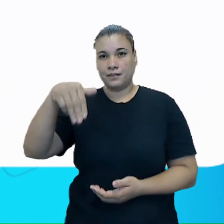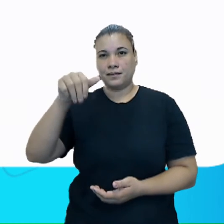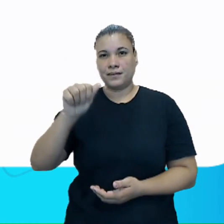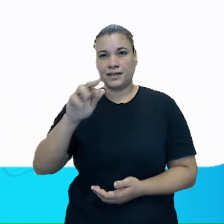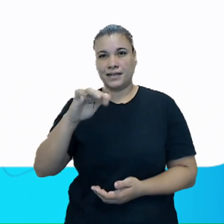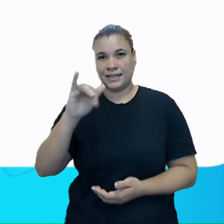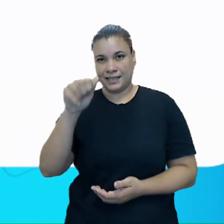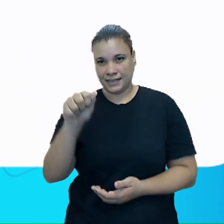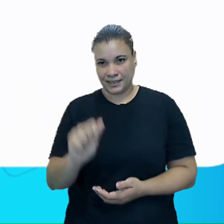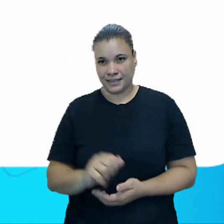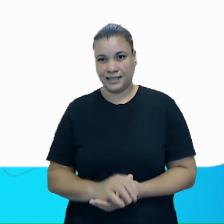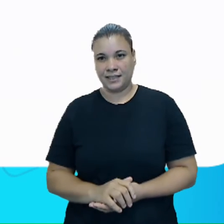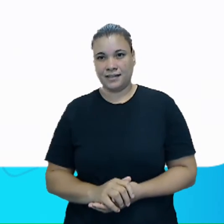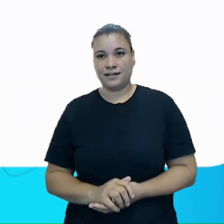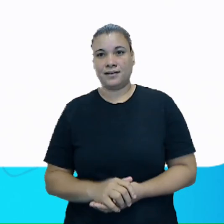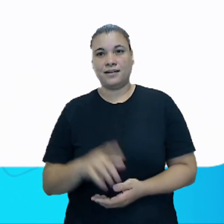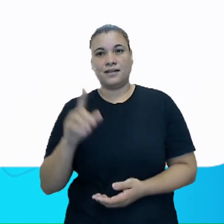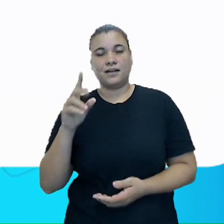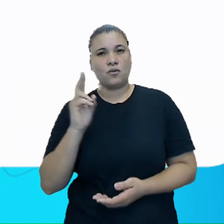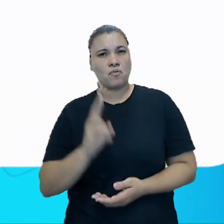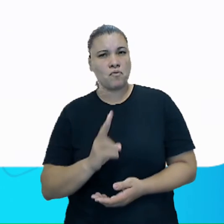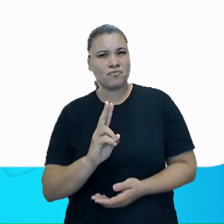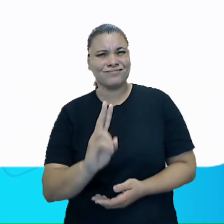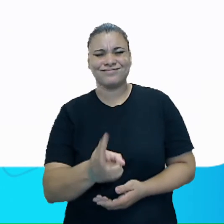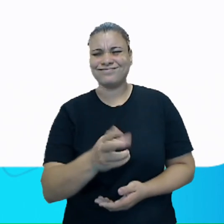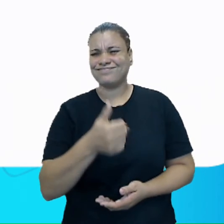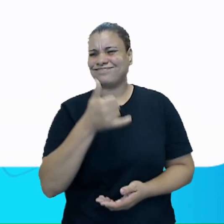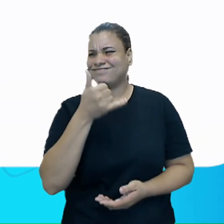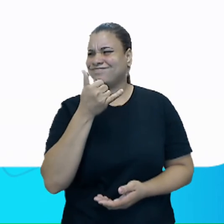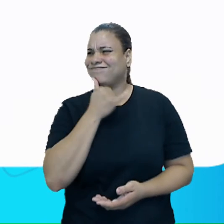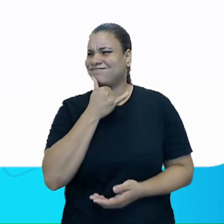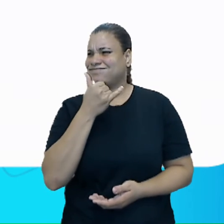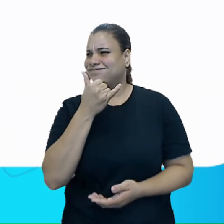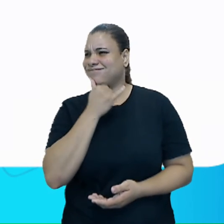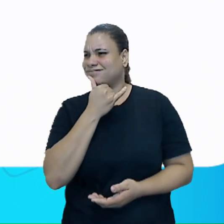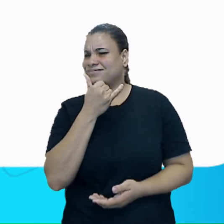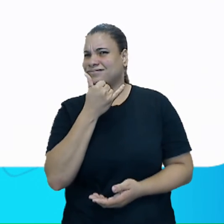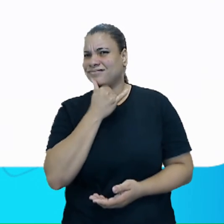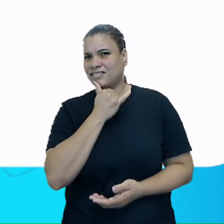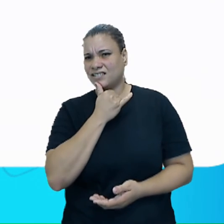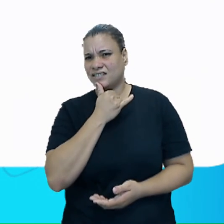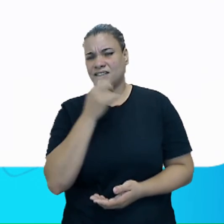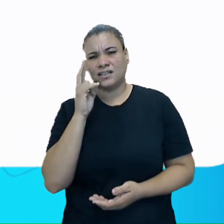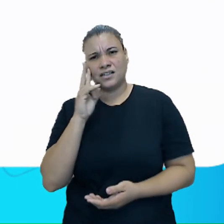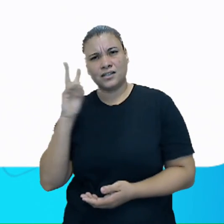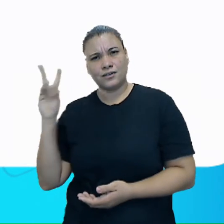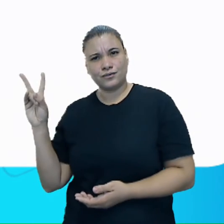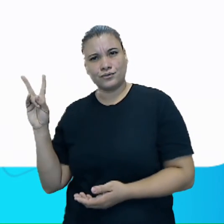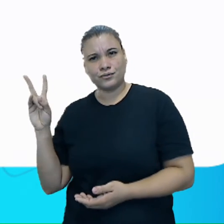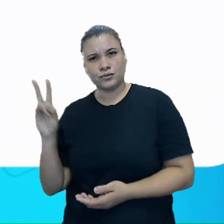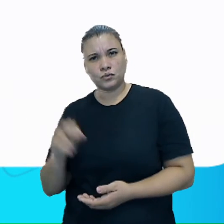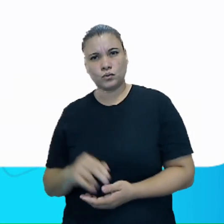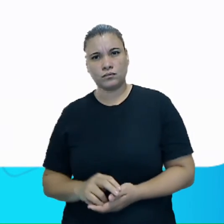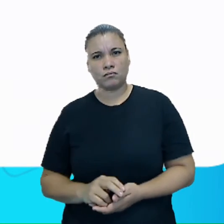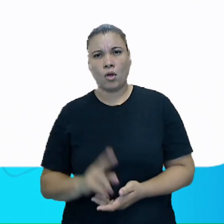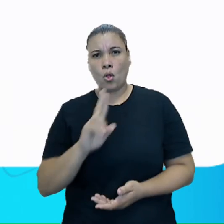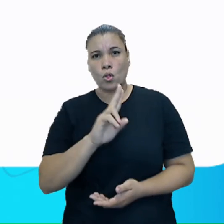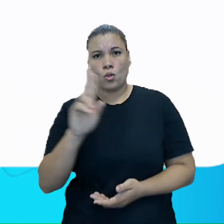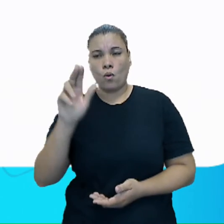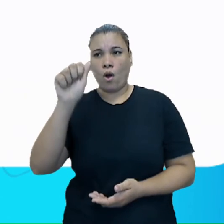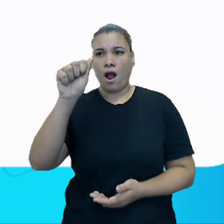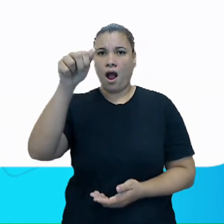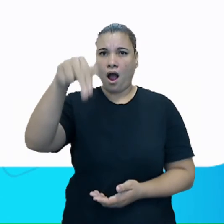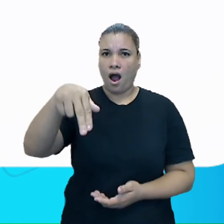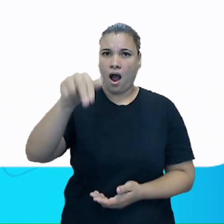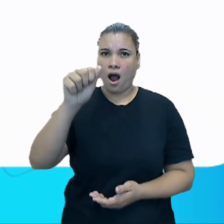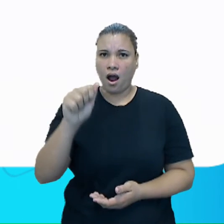Predicado, continua, é o meu verbo. Continua triste. Continua, expressa